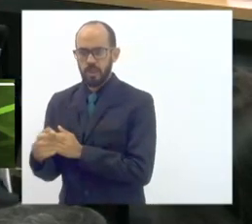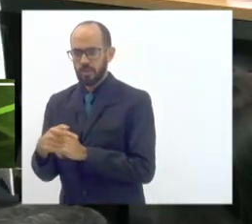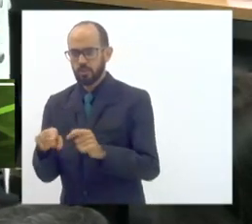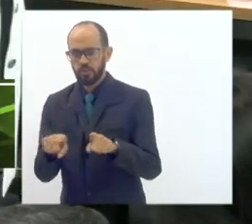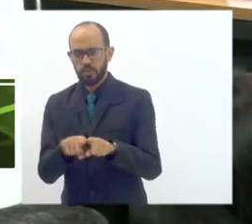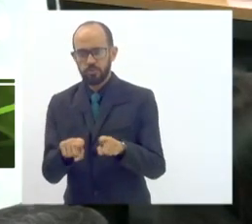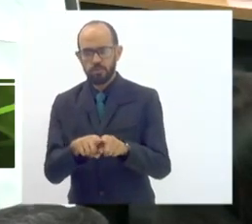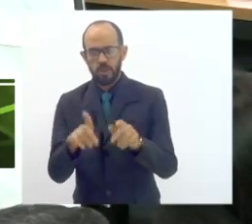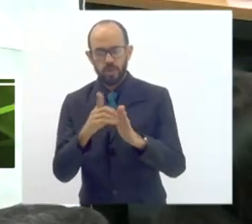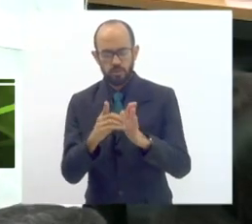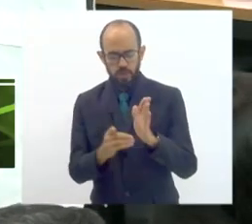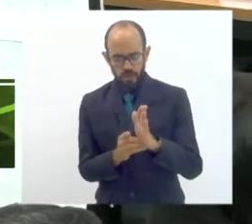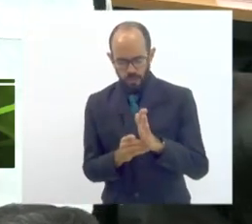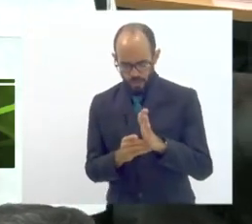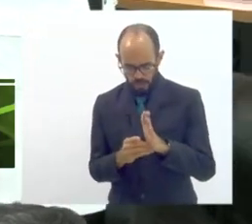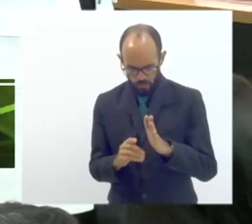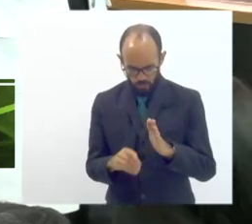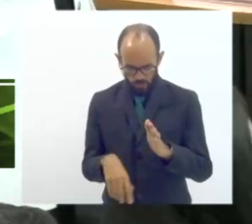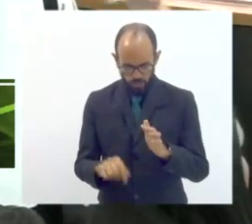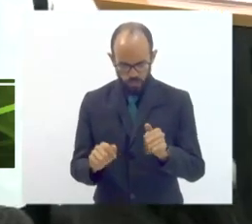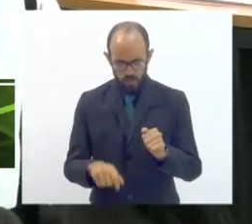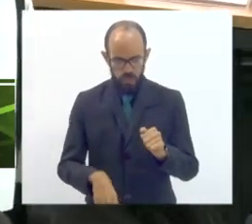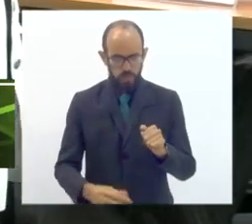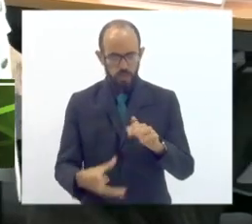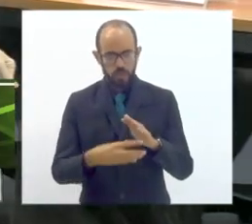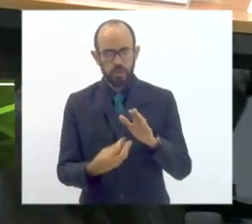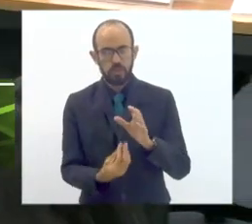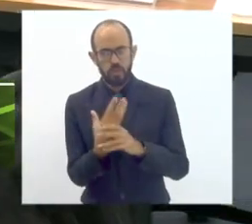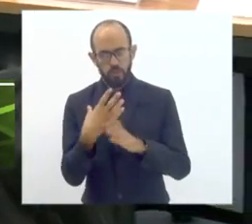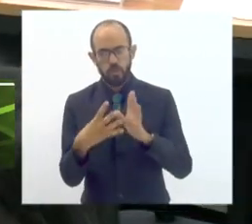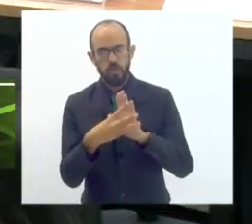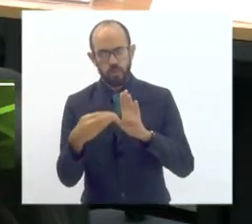que regulamentou a questão dos consórcios públicos. Pode ir.